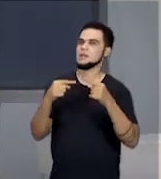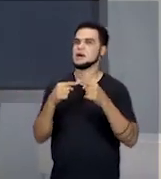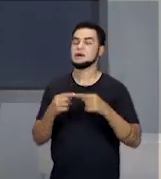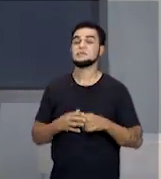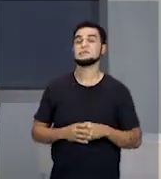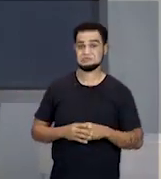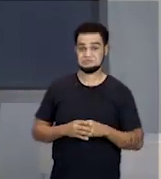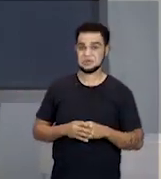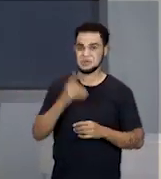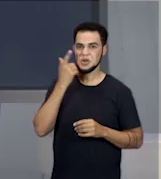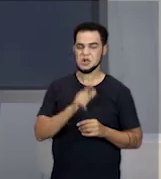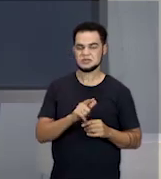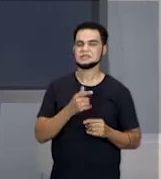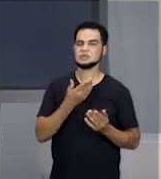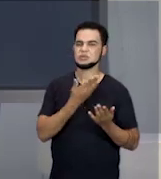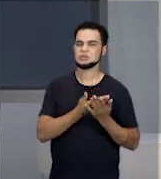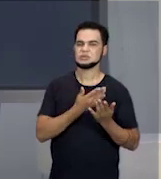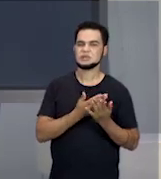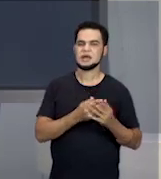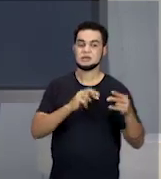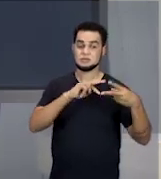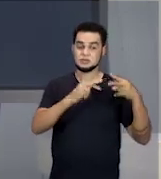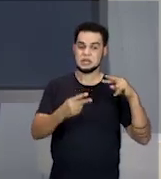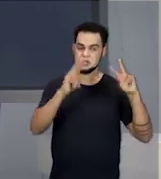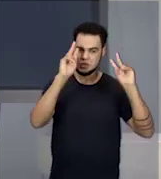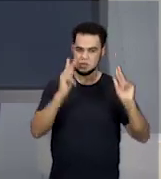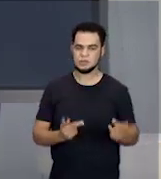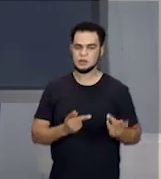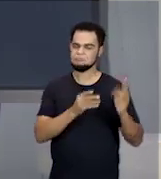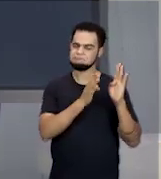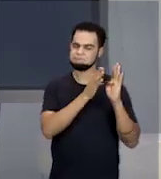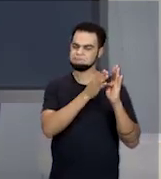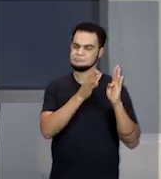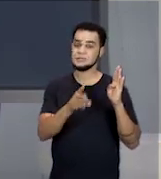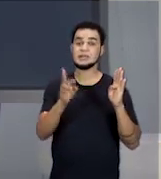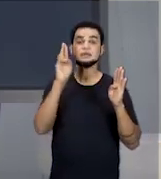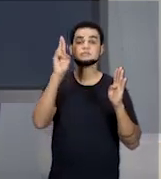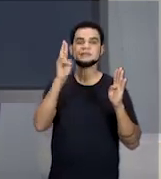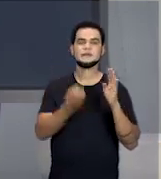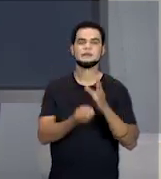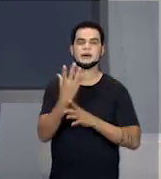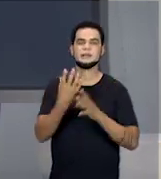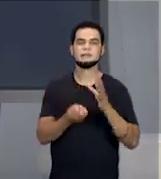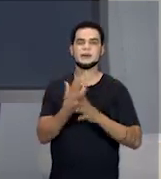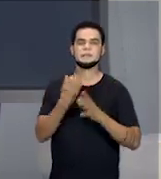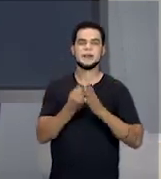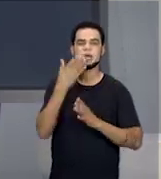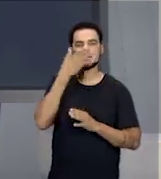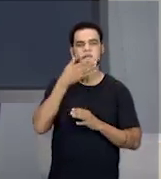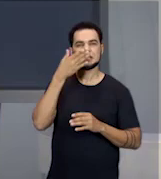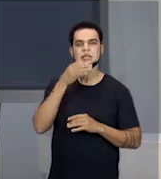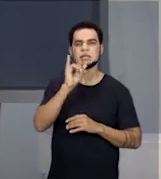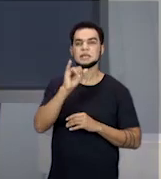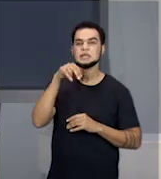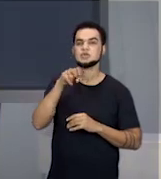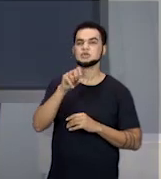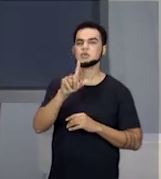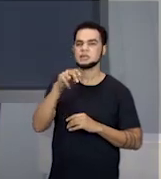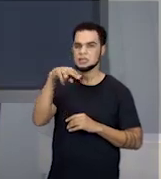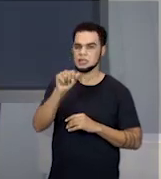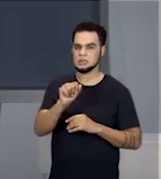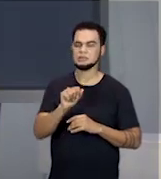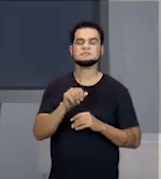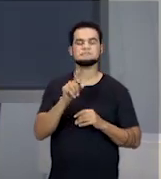o gene humano responsável pela produção da insulina e inserisse esse gene